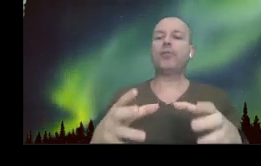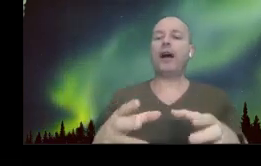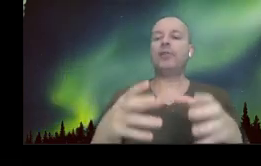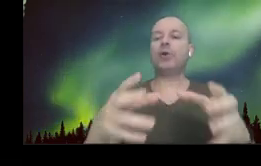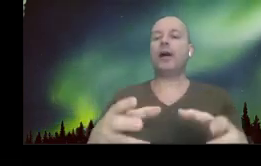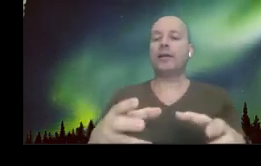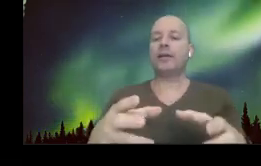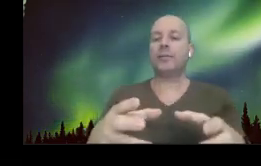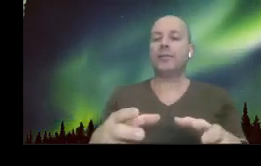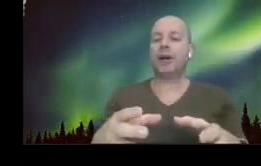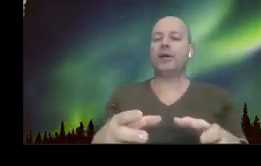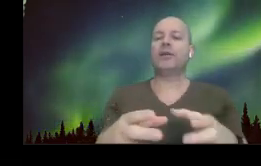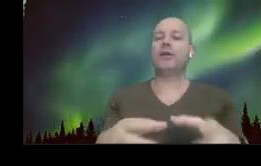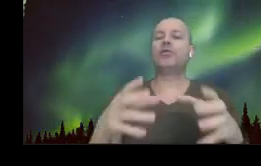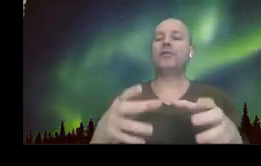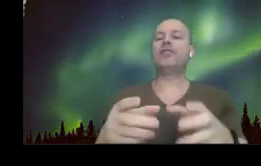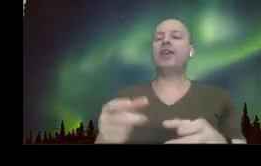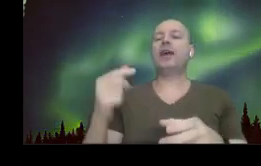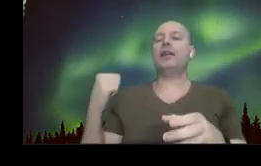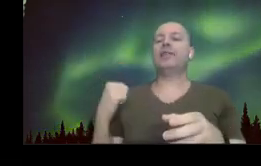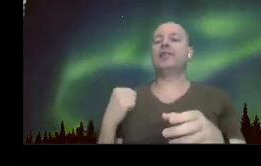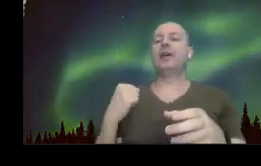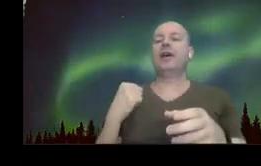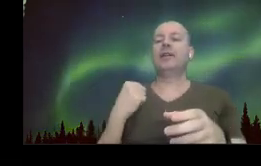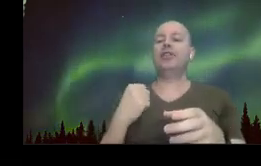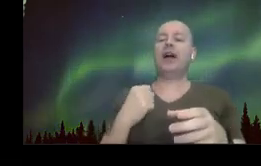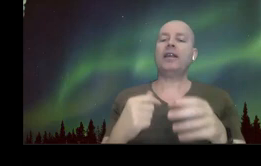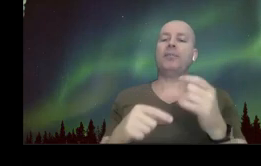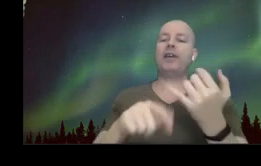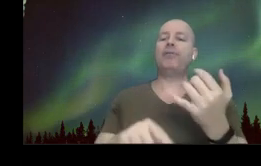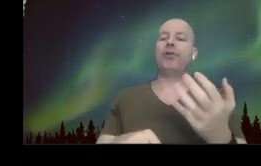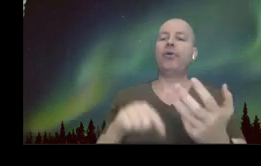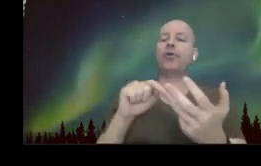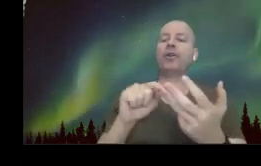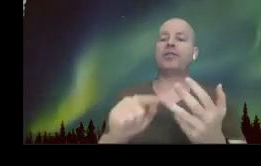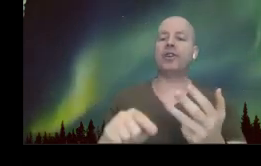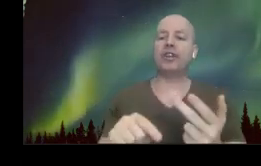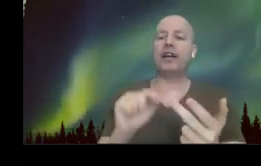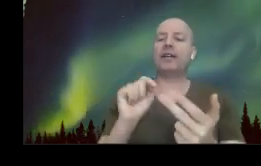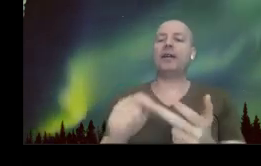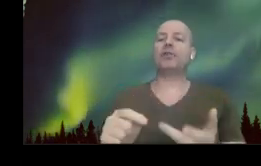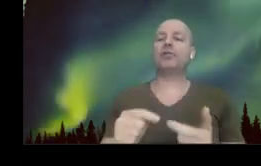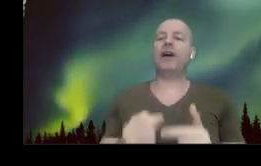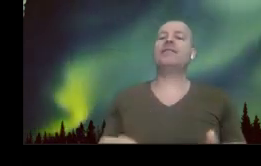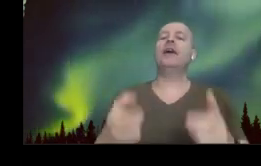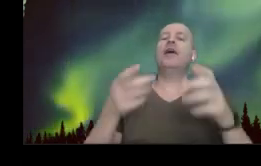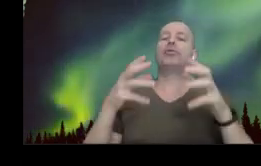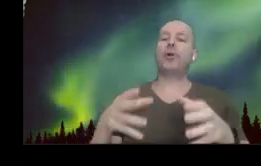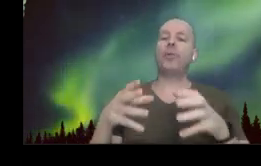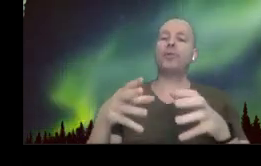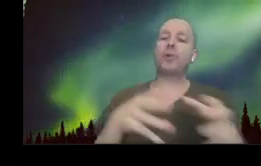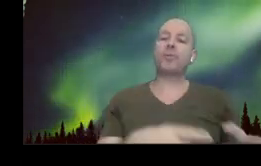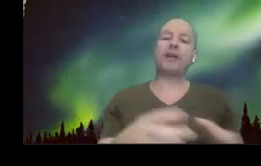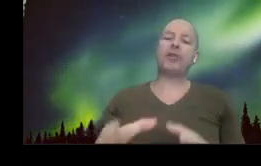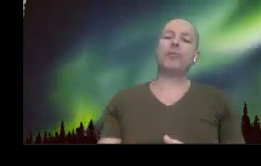se transforma numa área intocada, tá? Inclusive, se eles deixarem que pegue fogo, que seja degradado e tudo mais,